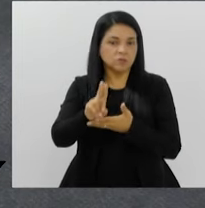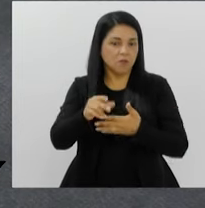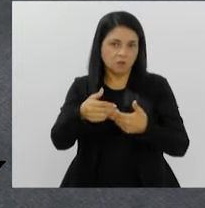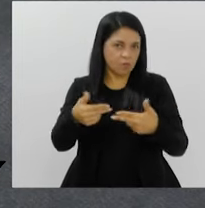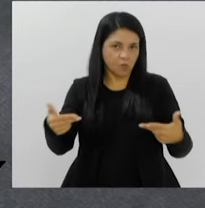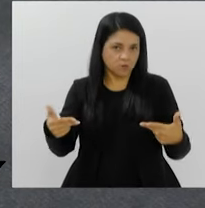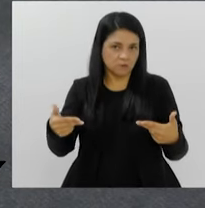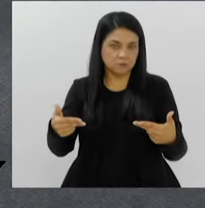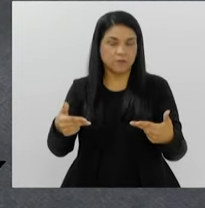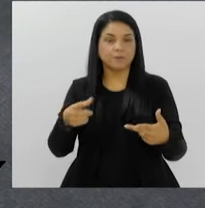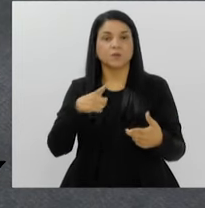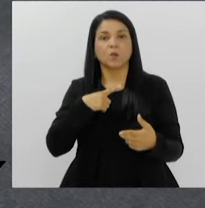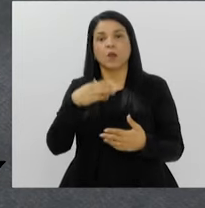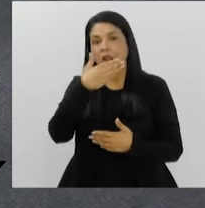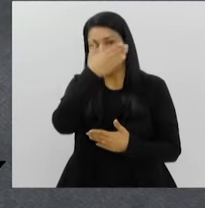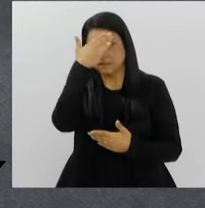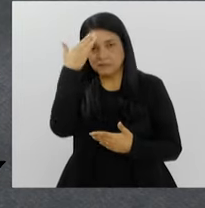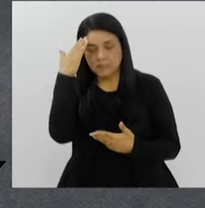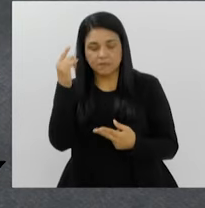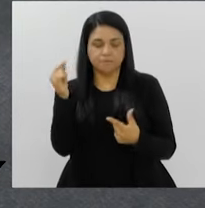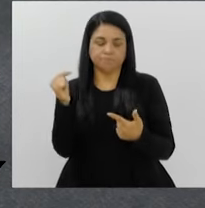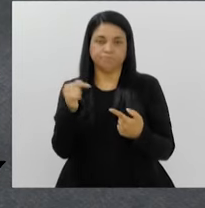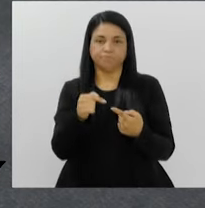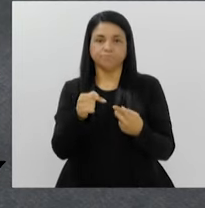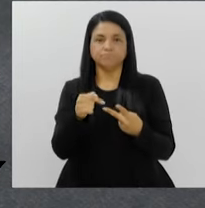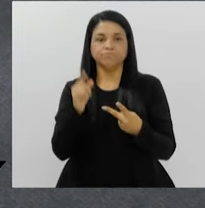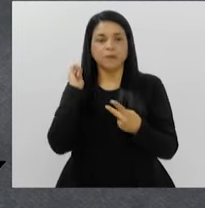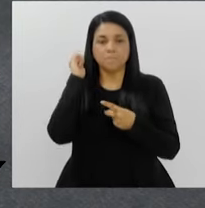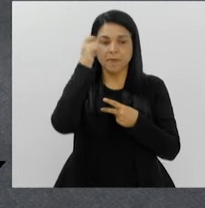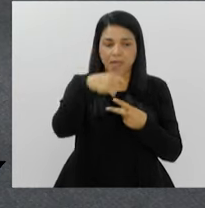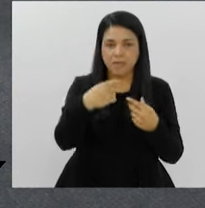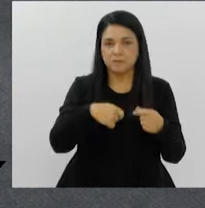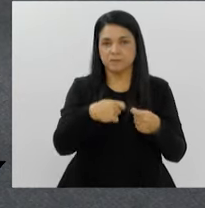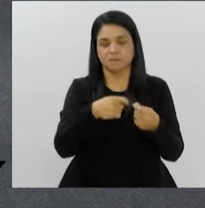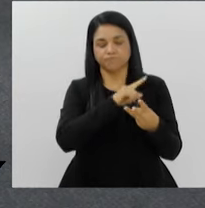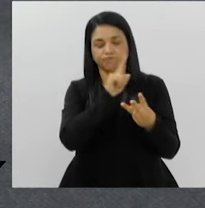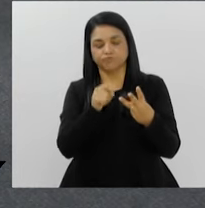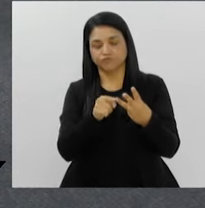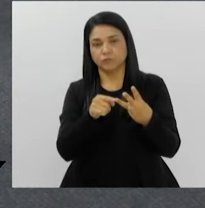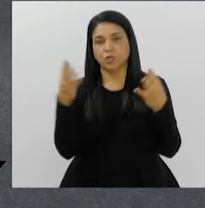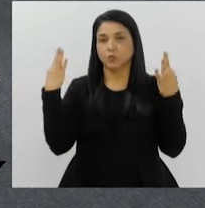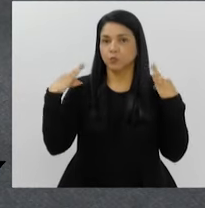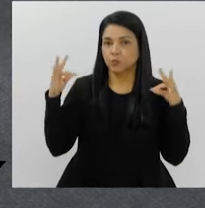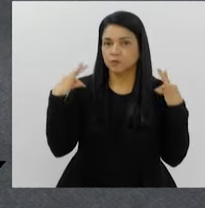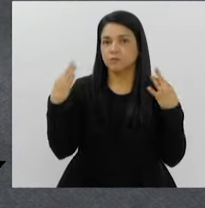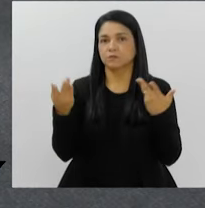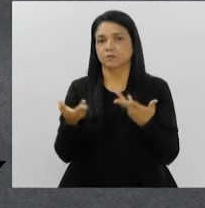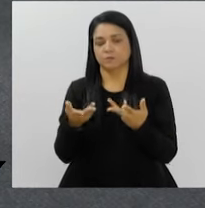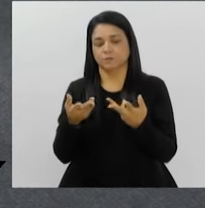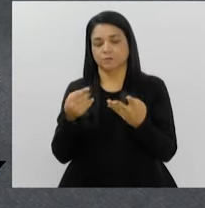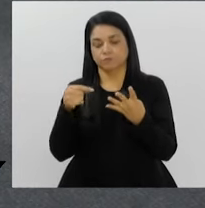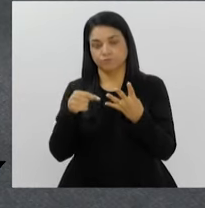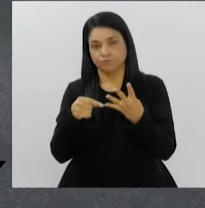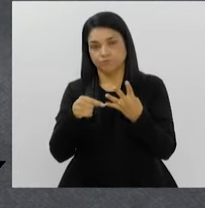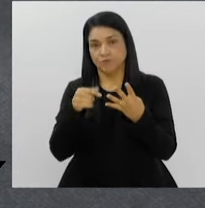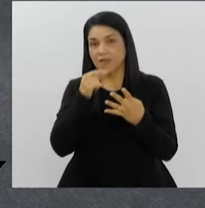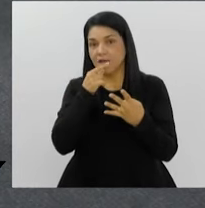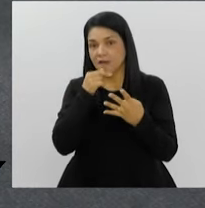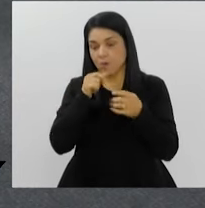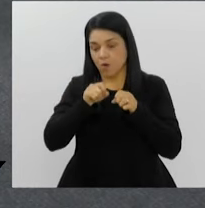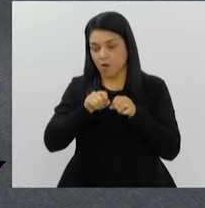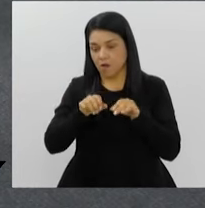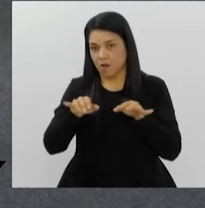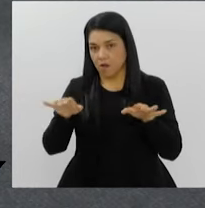quais o lazer, a pesca, o turismo, né, o abastecimento de água para